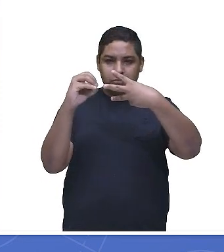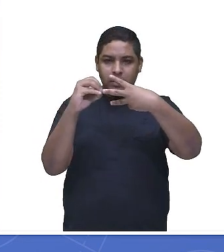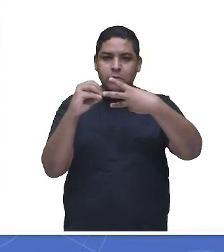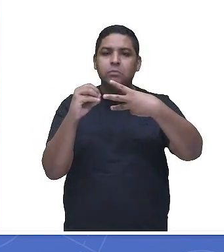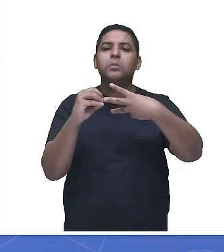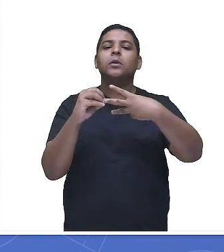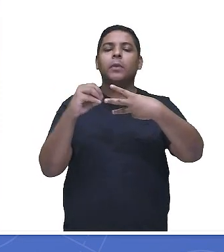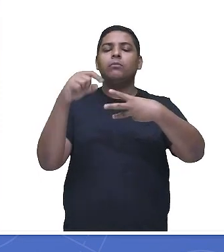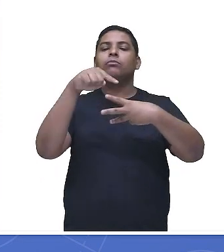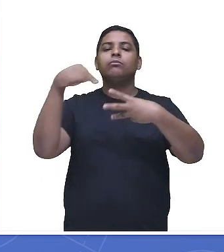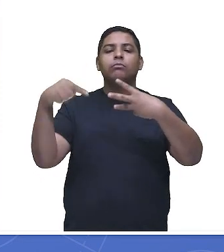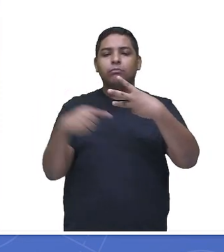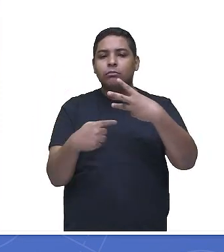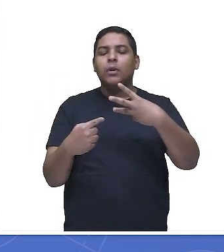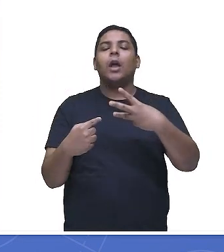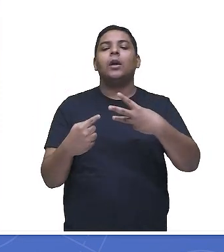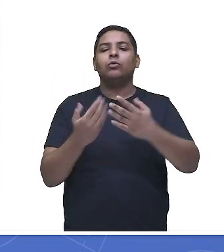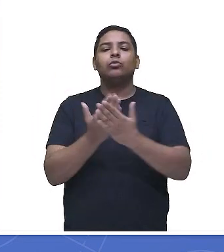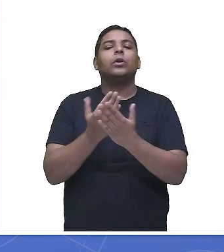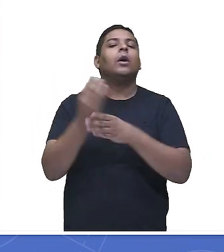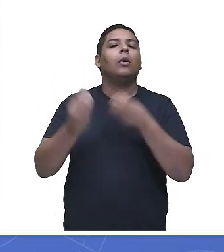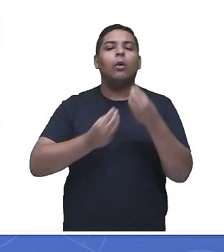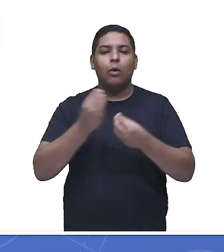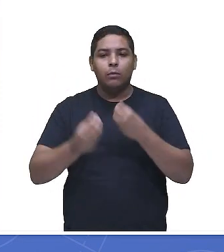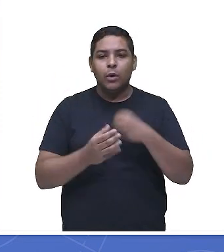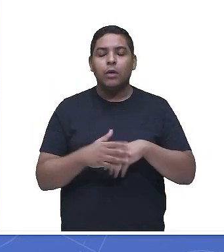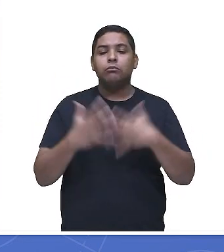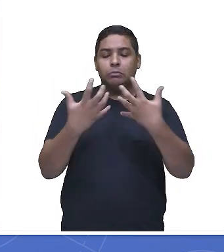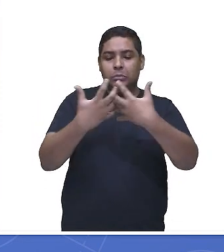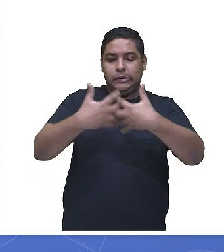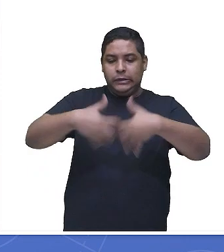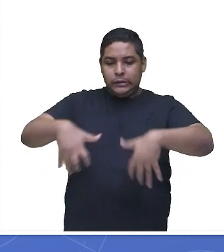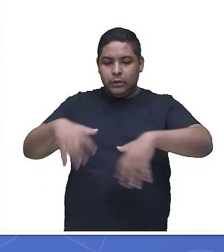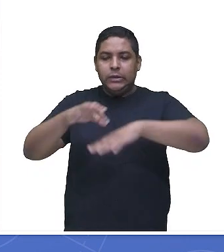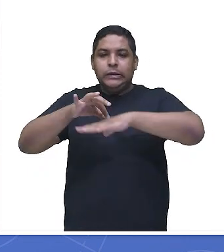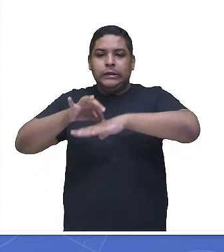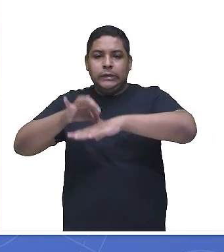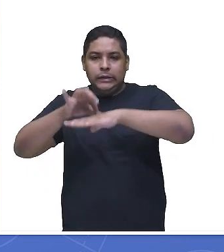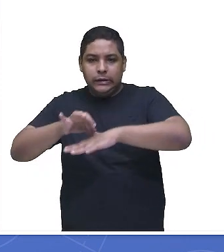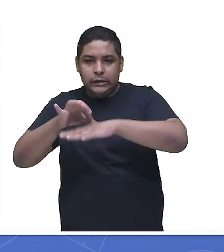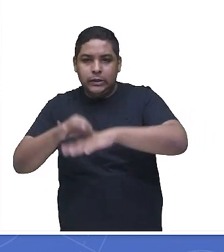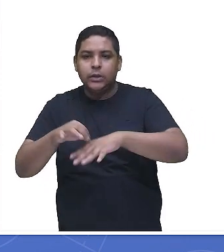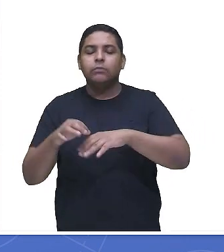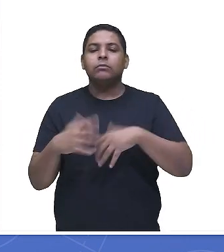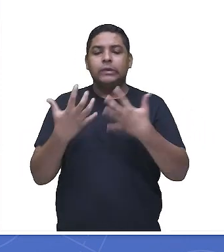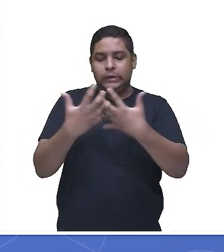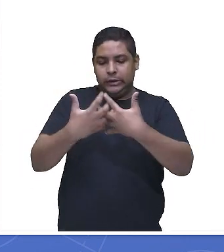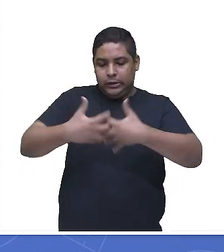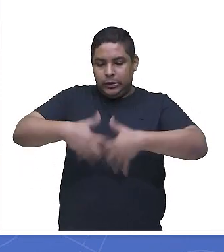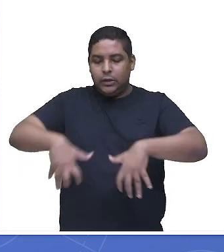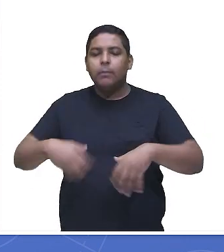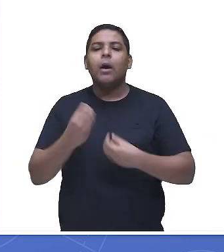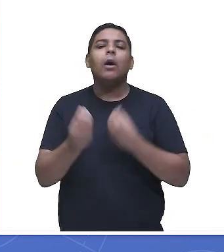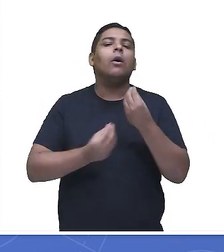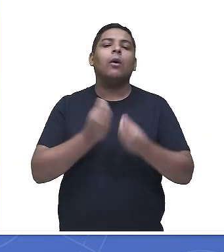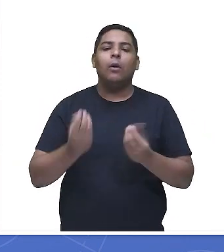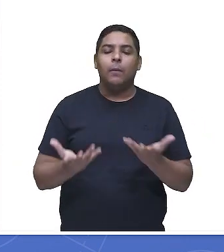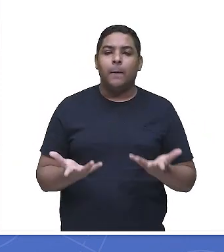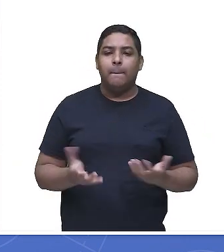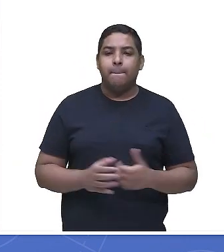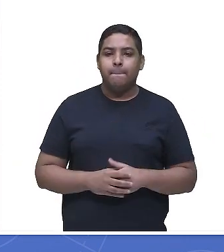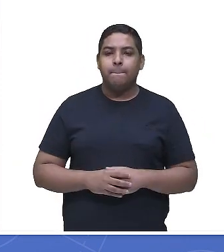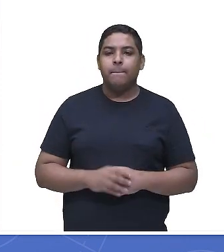Quem estuda tecidos, órgãos, os sistemas, anatomia, fisiologia. Tá vendo como a biologia